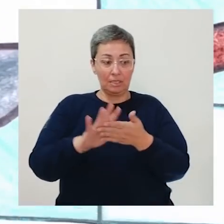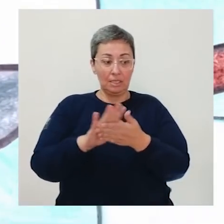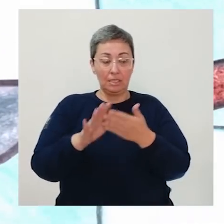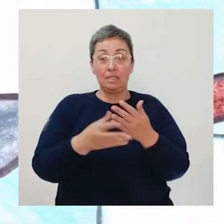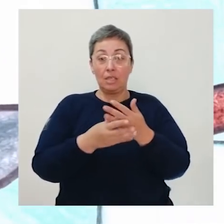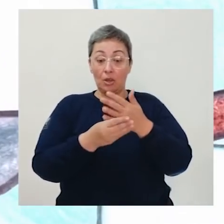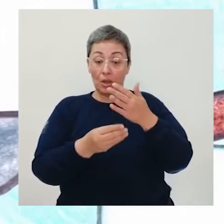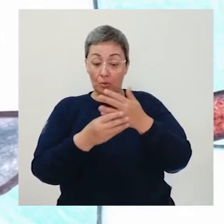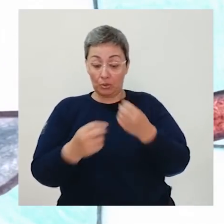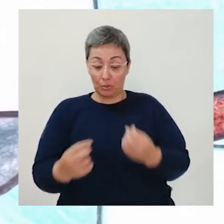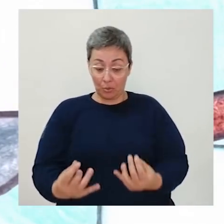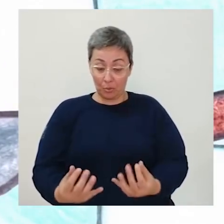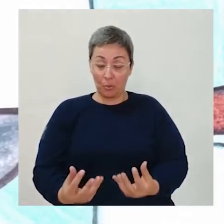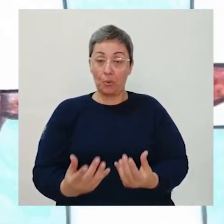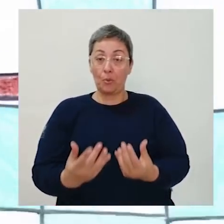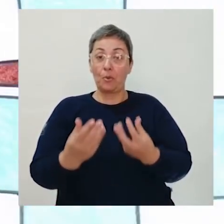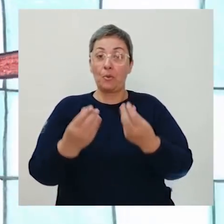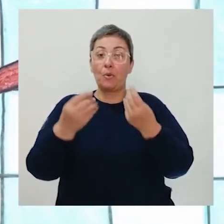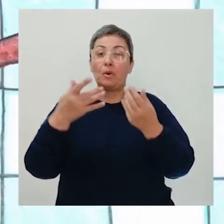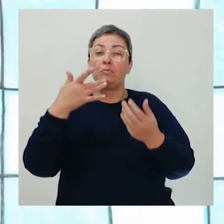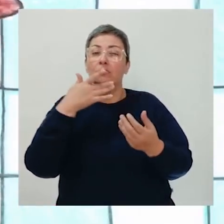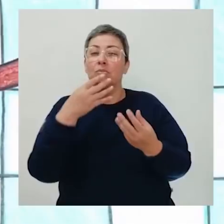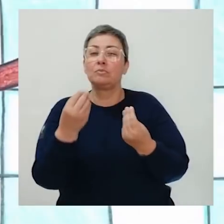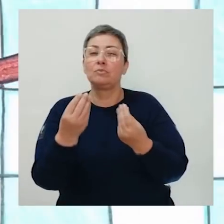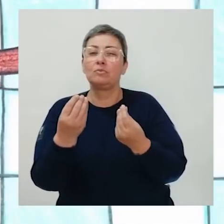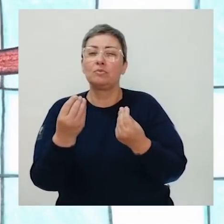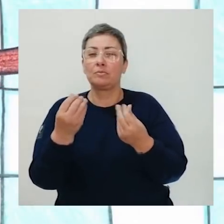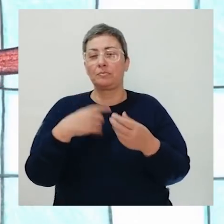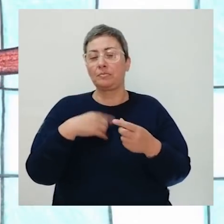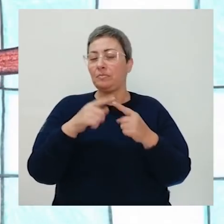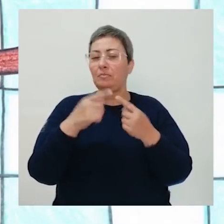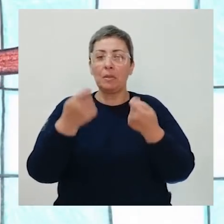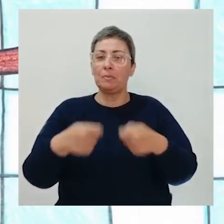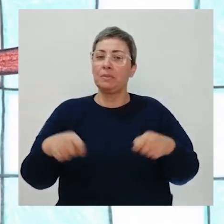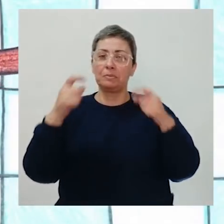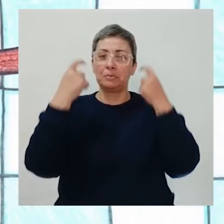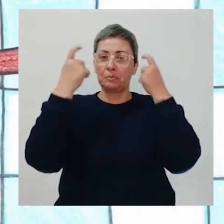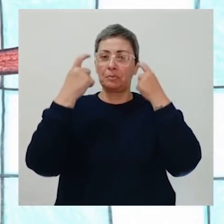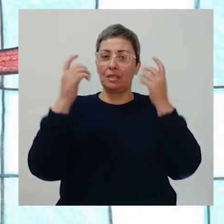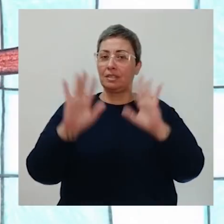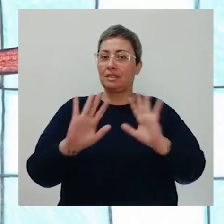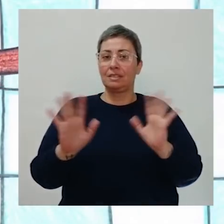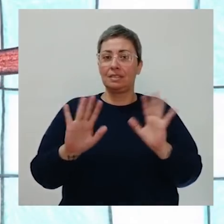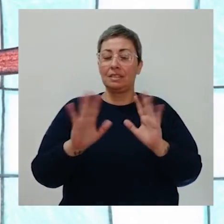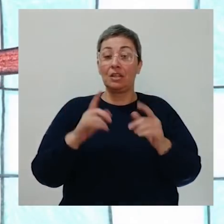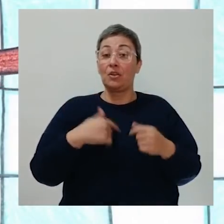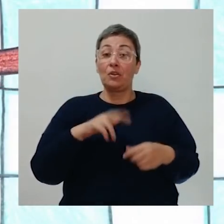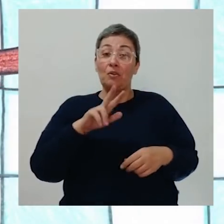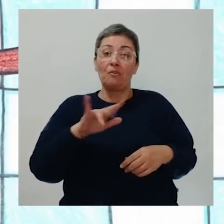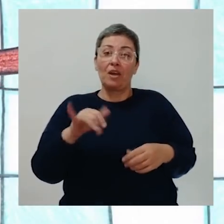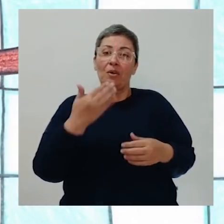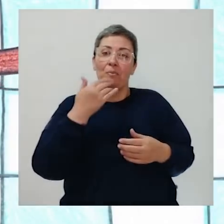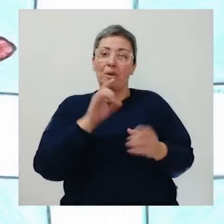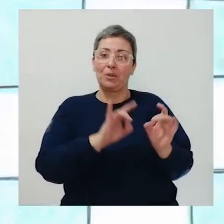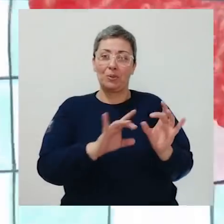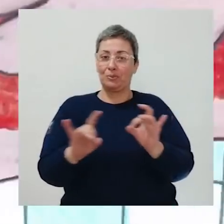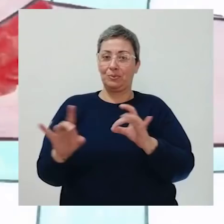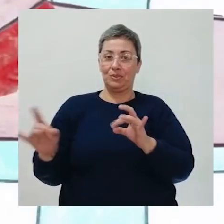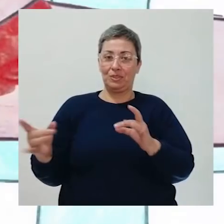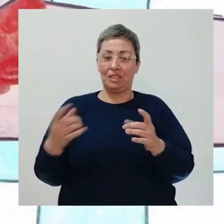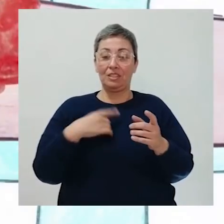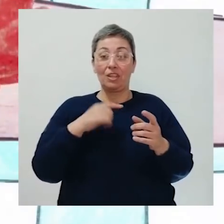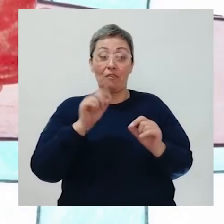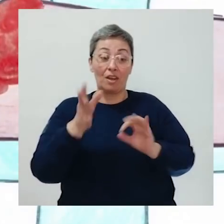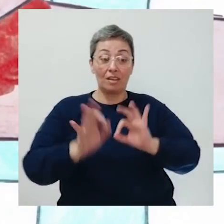da gordura evapora e dá mais sabor à carne. Você não precisa se preocupar. A gente não vai comer isso todo dia.